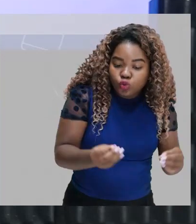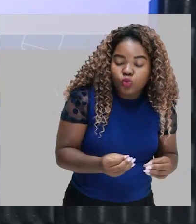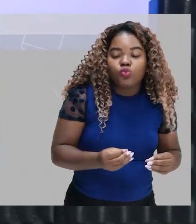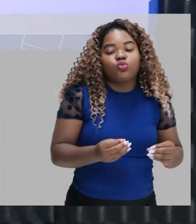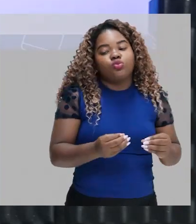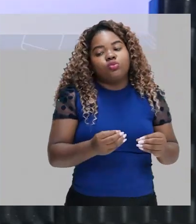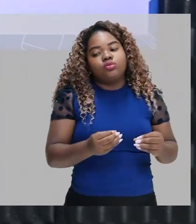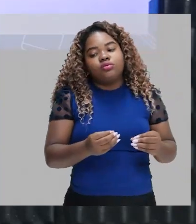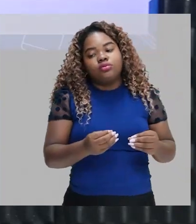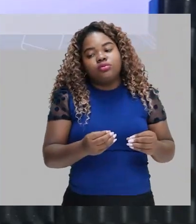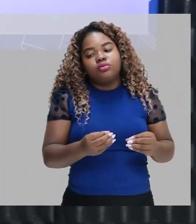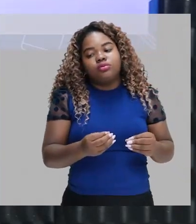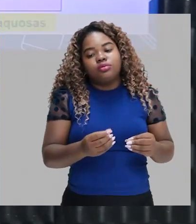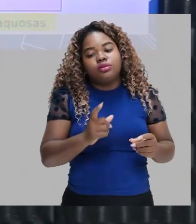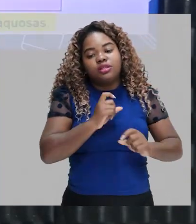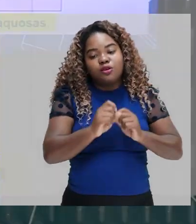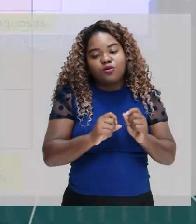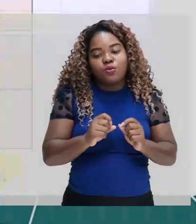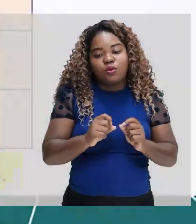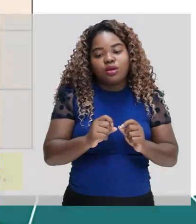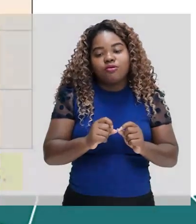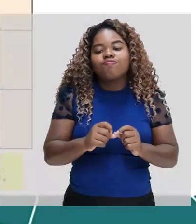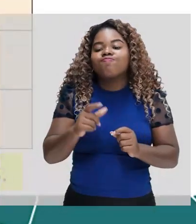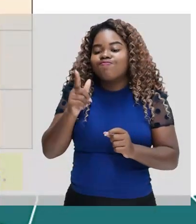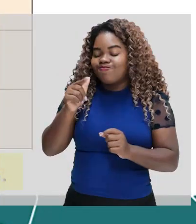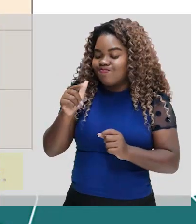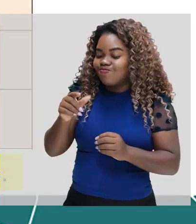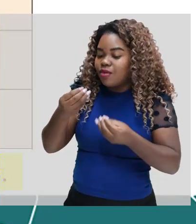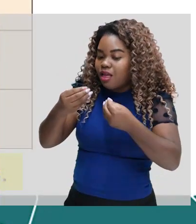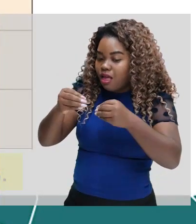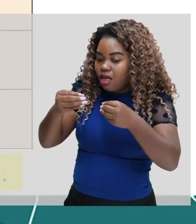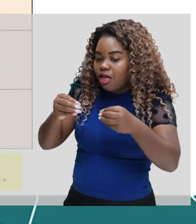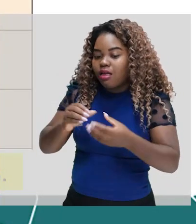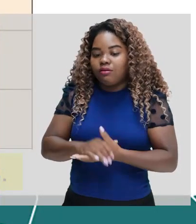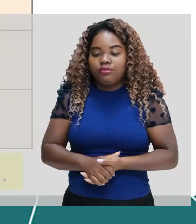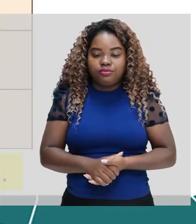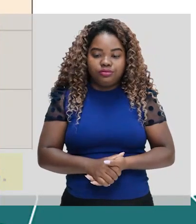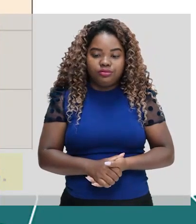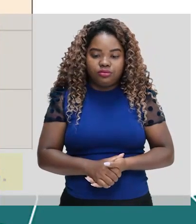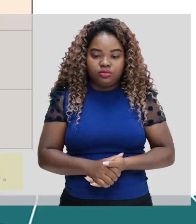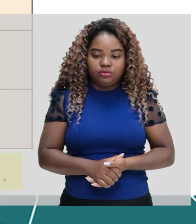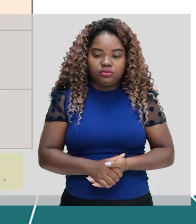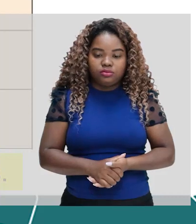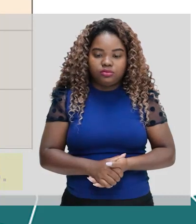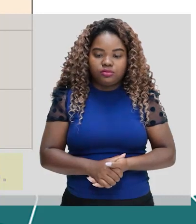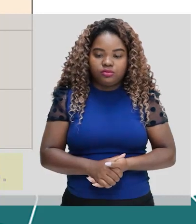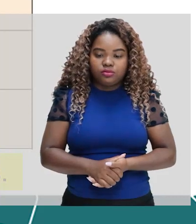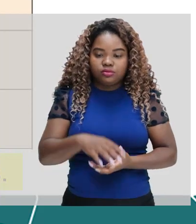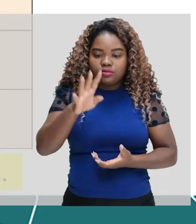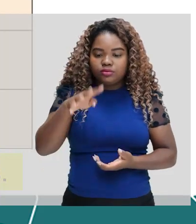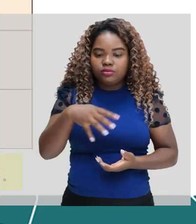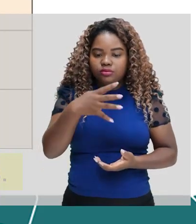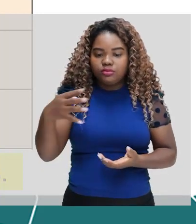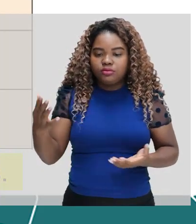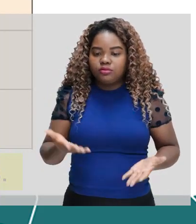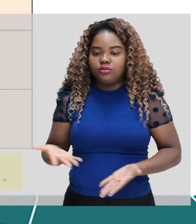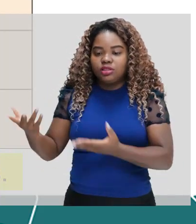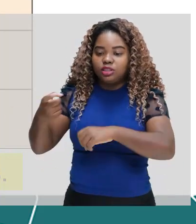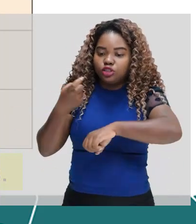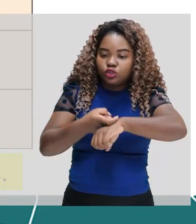vão estar no estado líquido, certo? Soluções formadas por sólidos